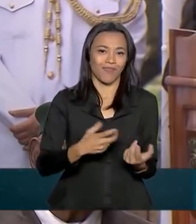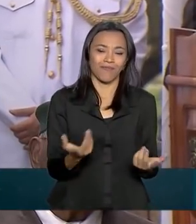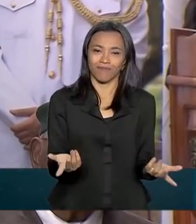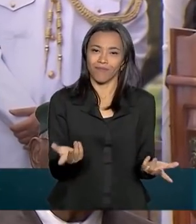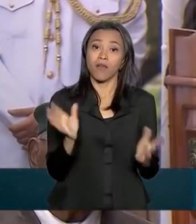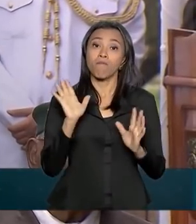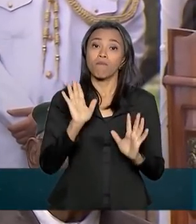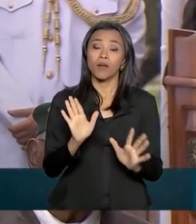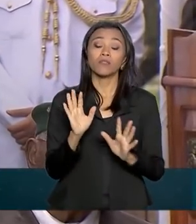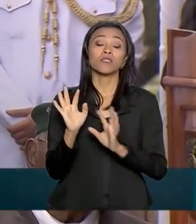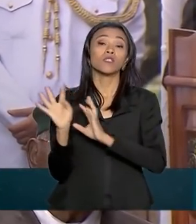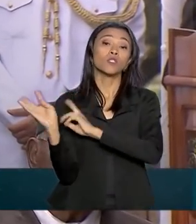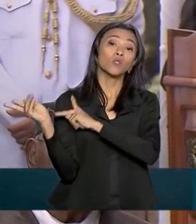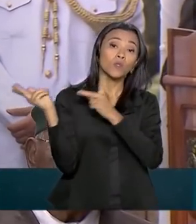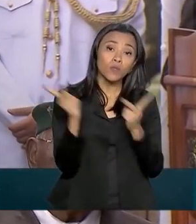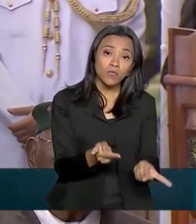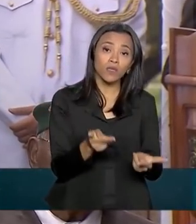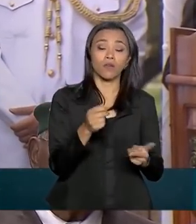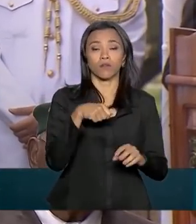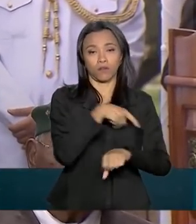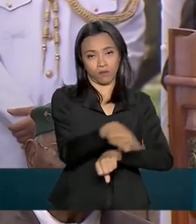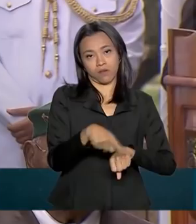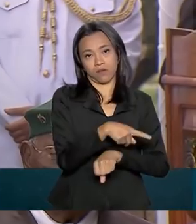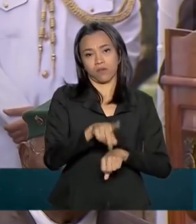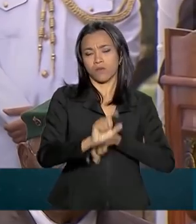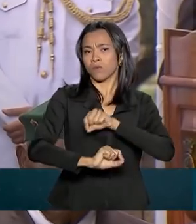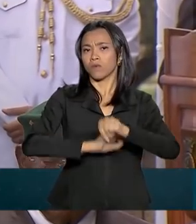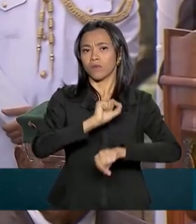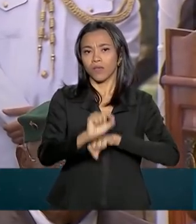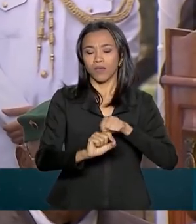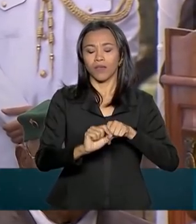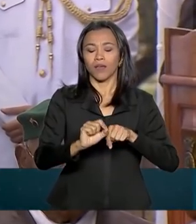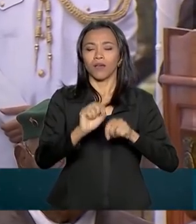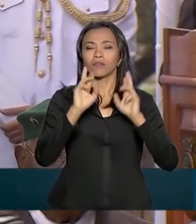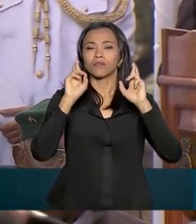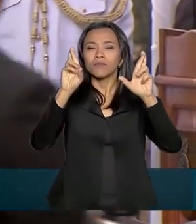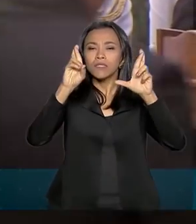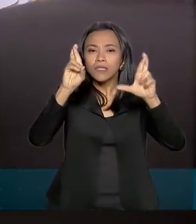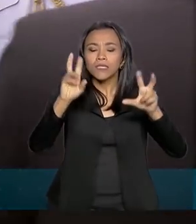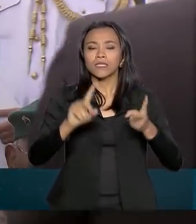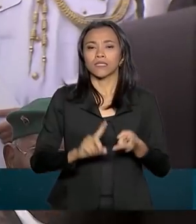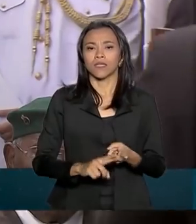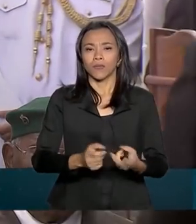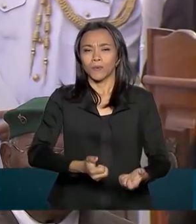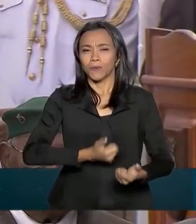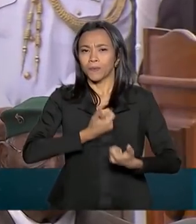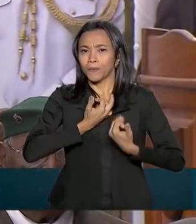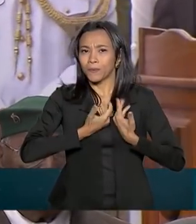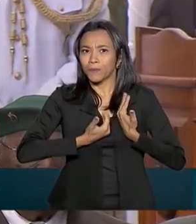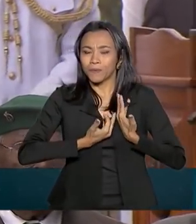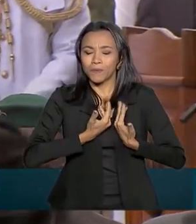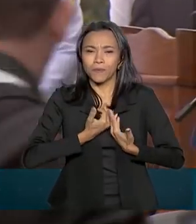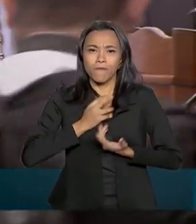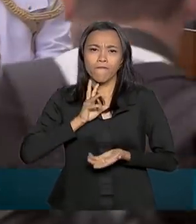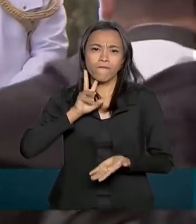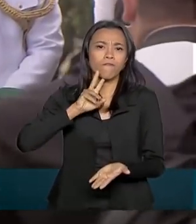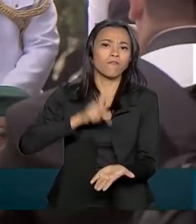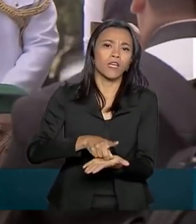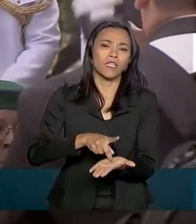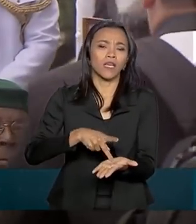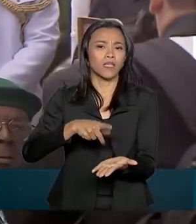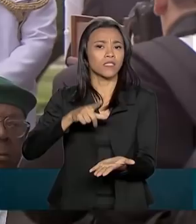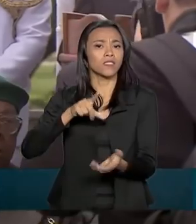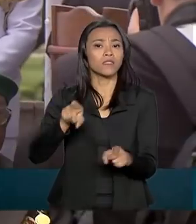a esperança a chama a verdade ea certeza